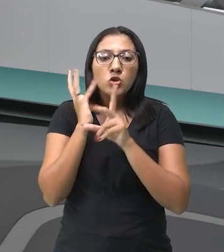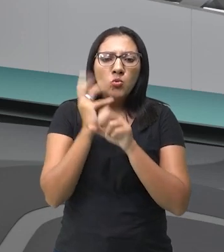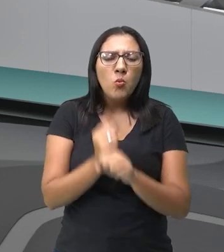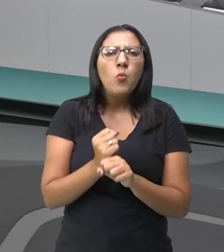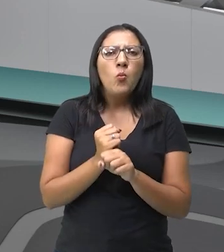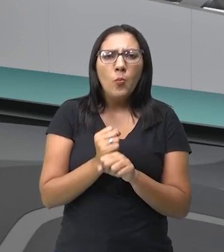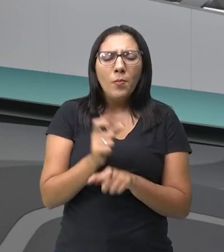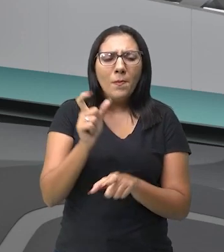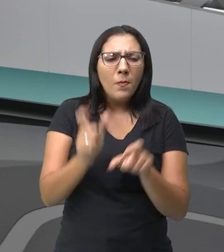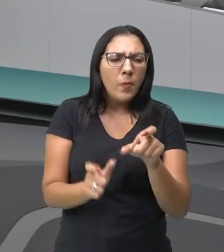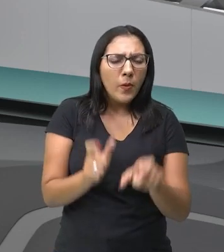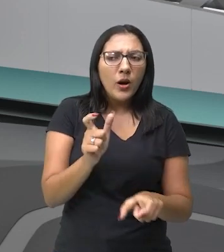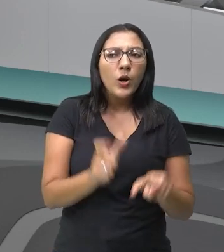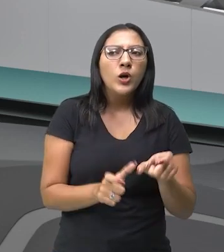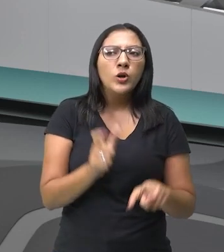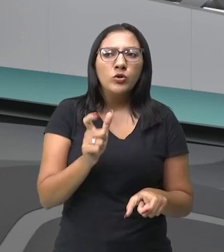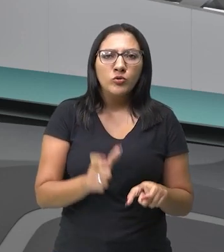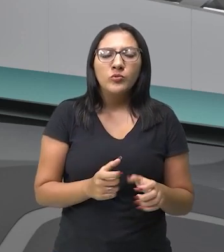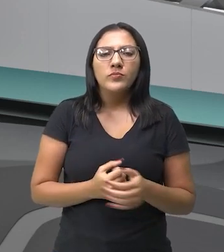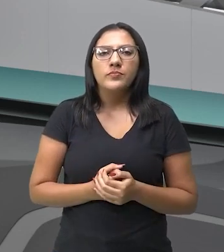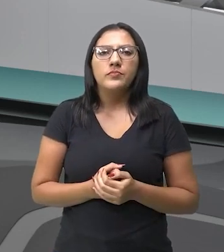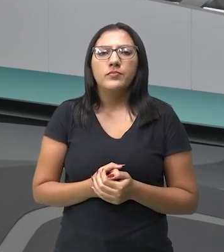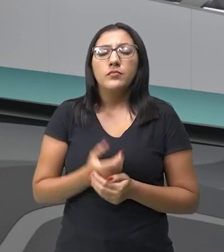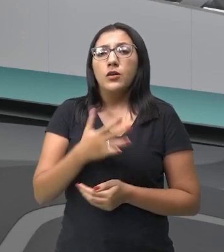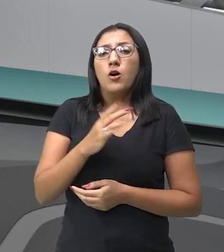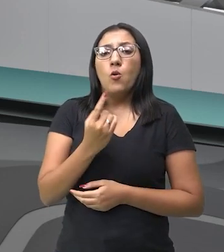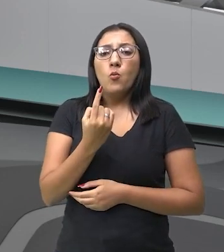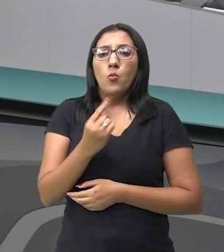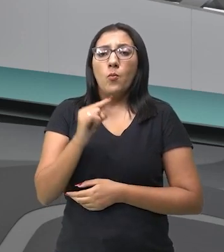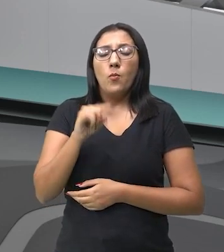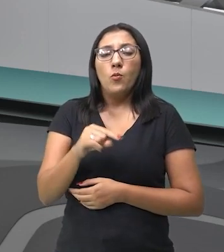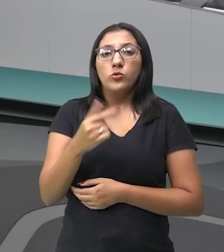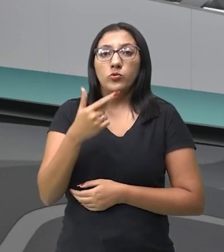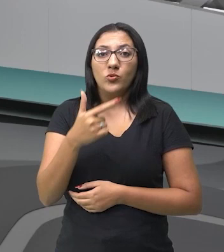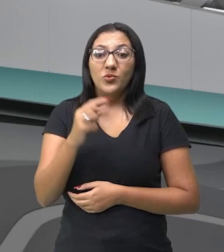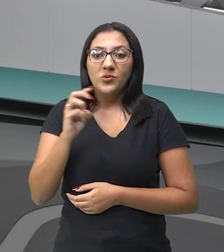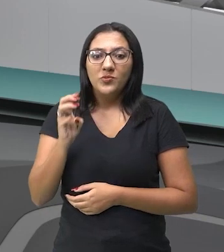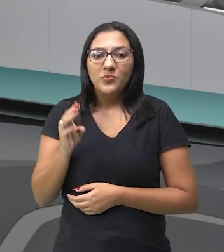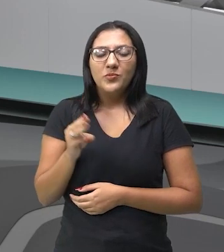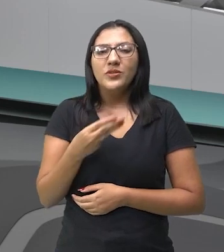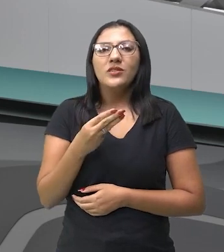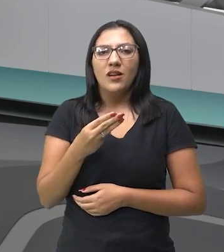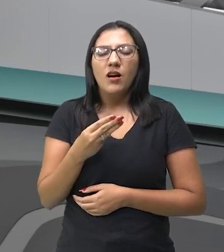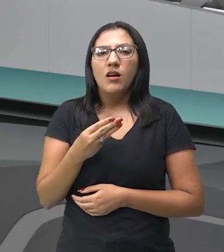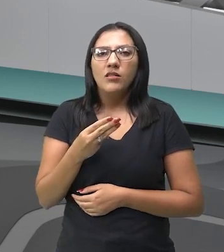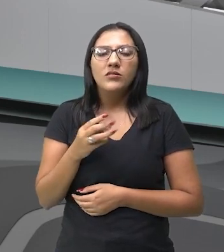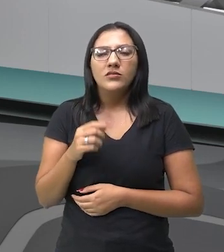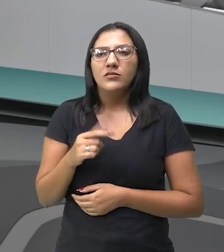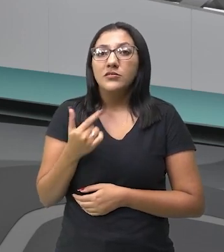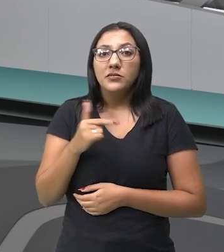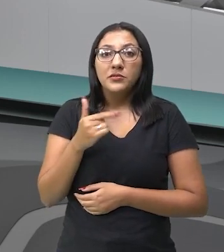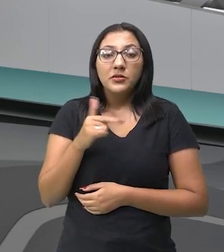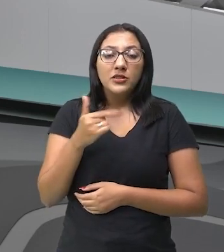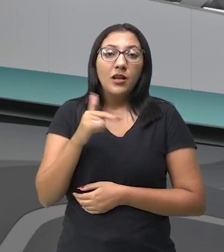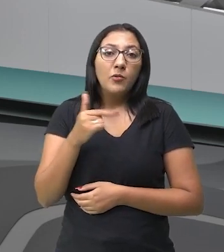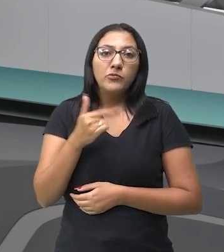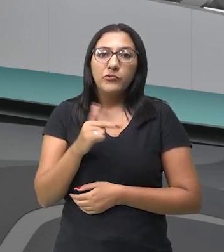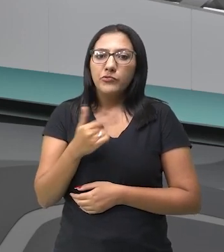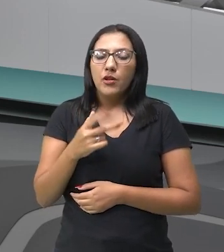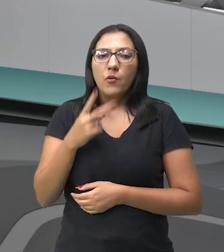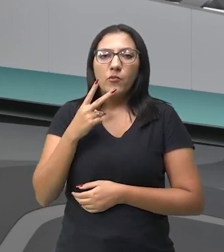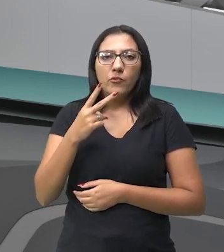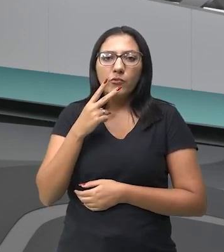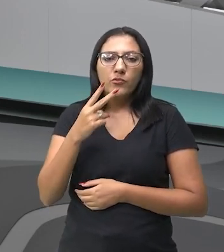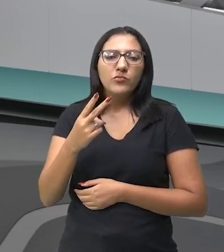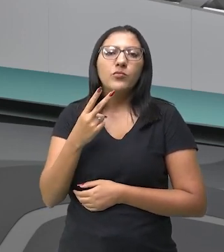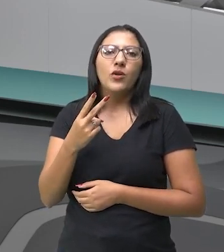são não fumantes expostos ao fumo passivo. Então, notem só, 8 milhões são mortos pela questão do tabagismo,